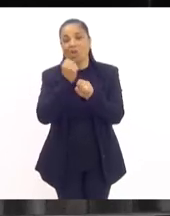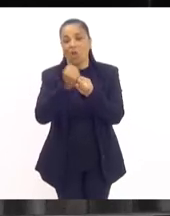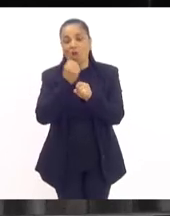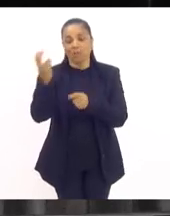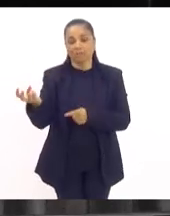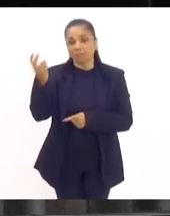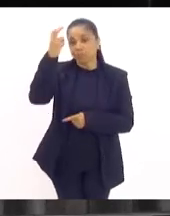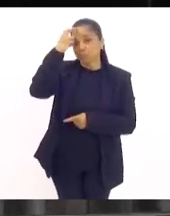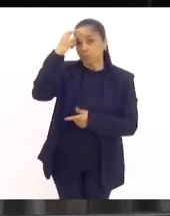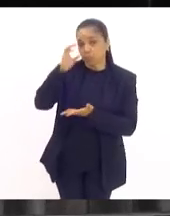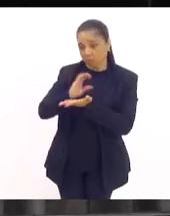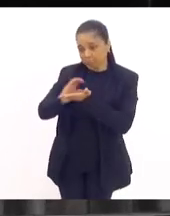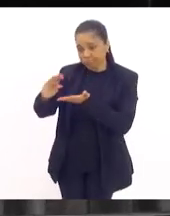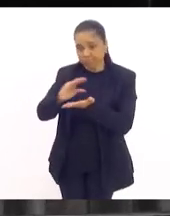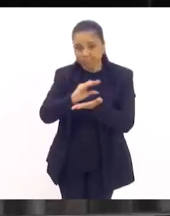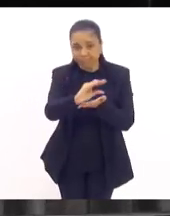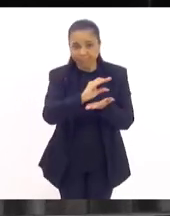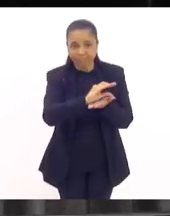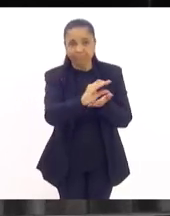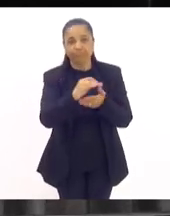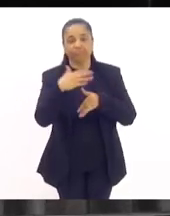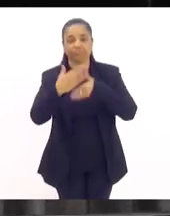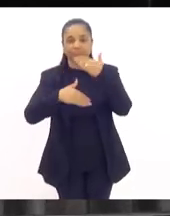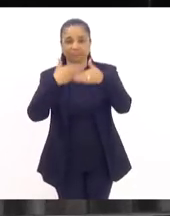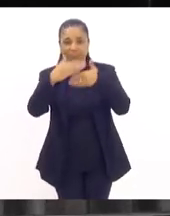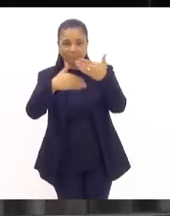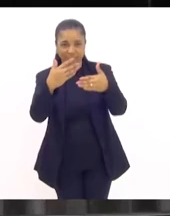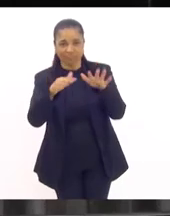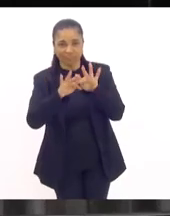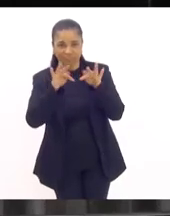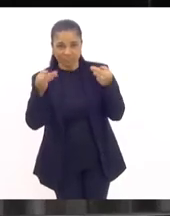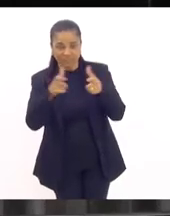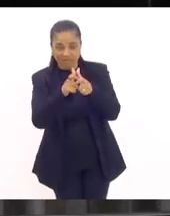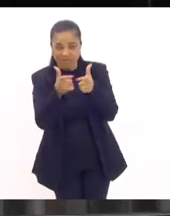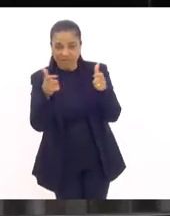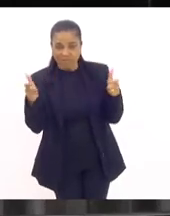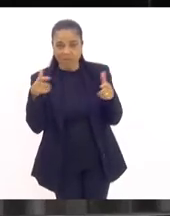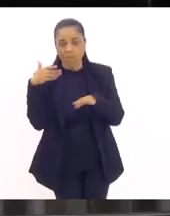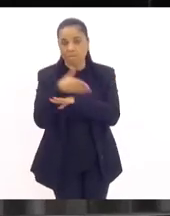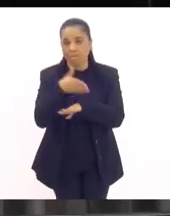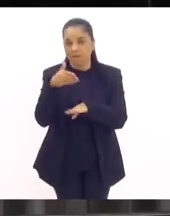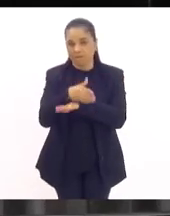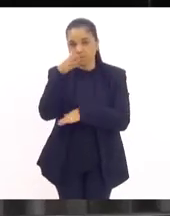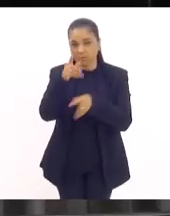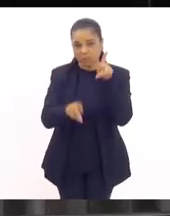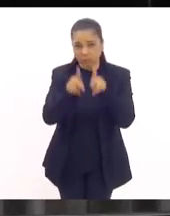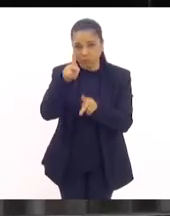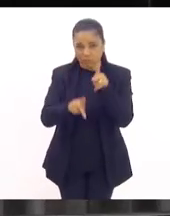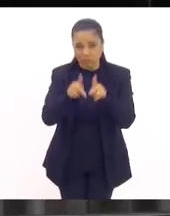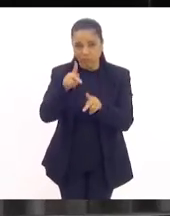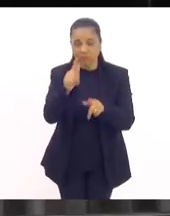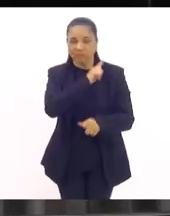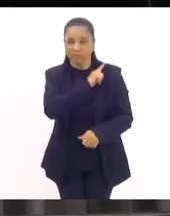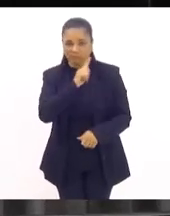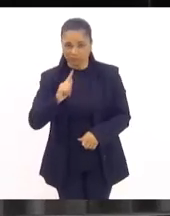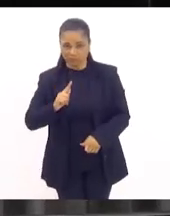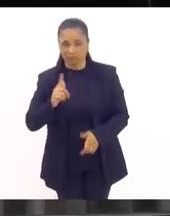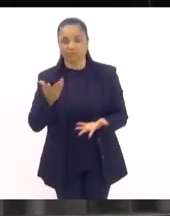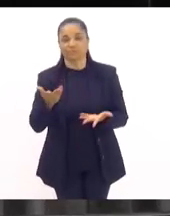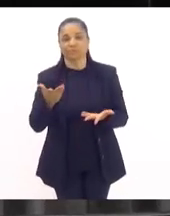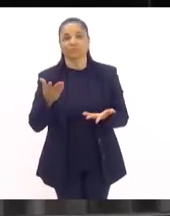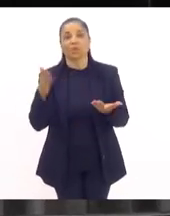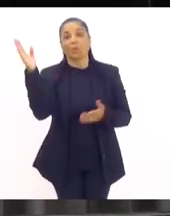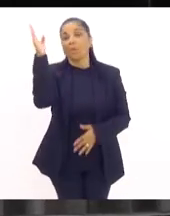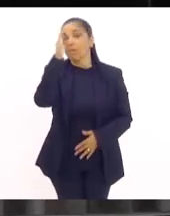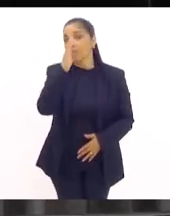cultura, simplificando procedimentos e ampliando a participação popular na gestão. Então, o